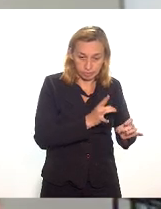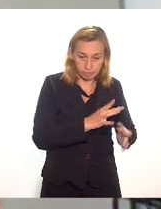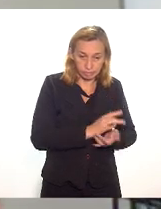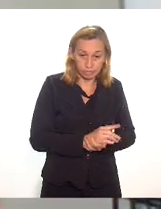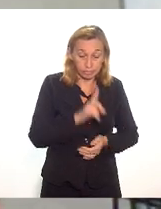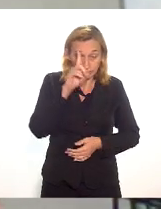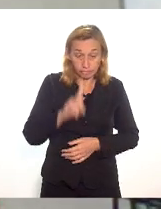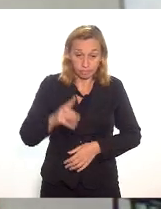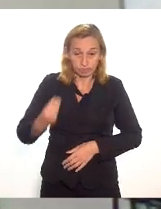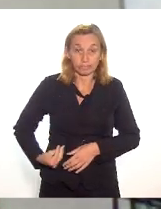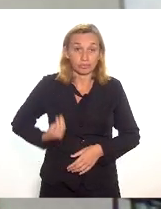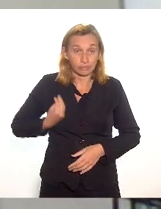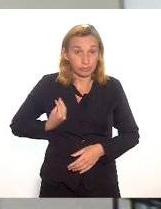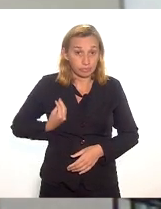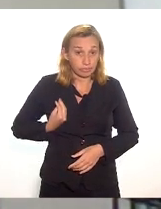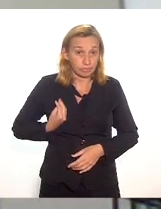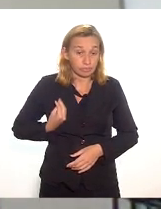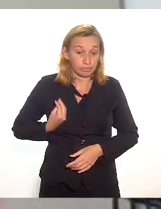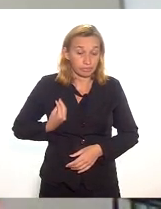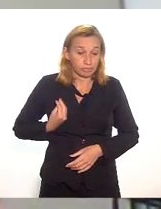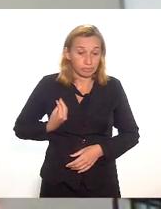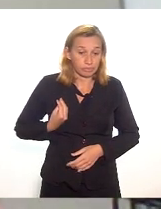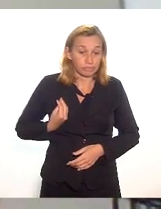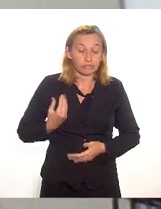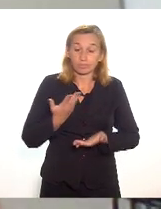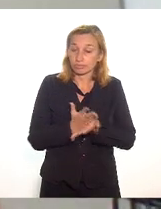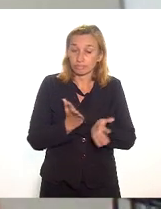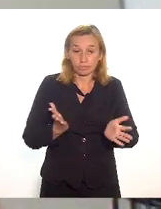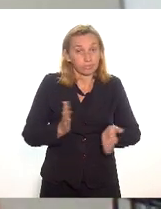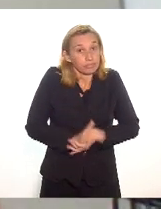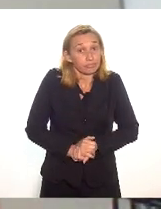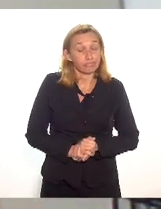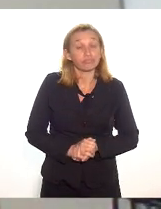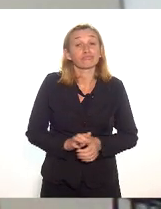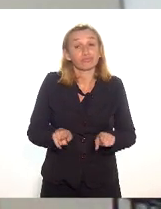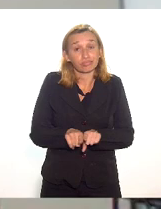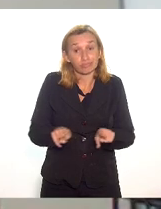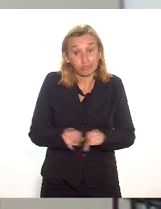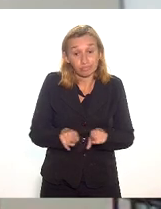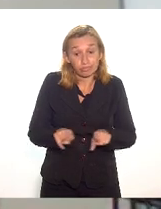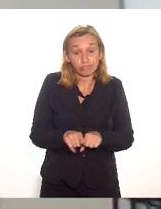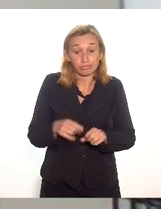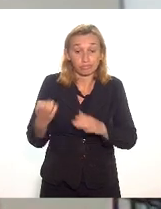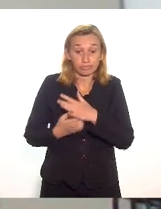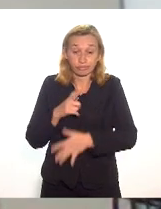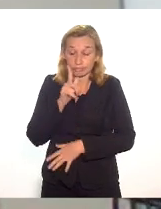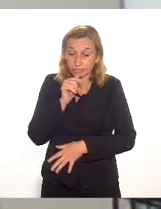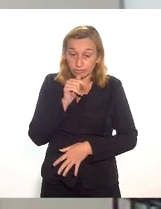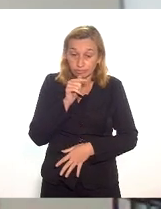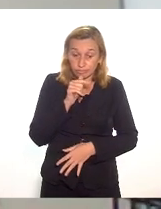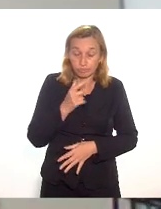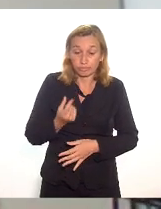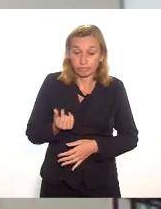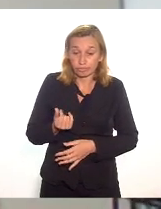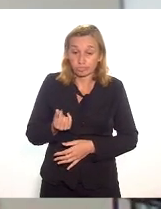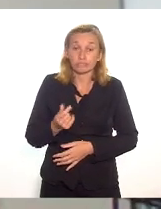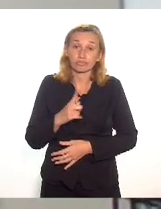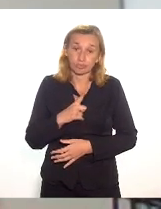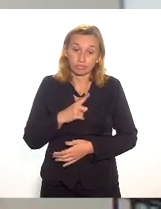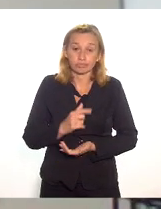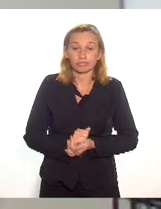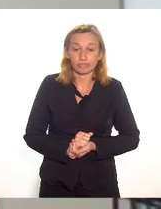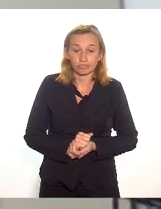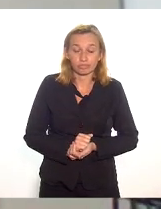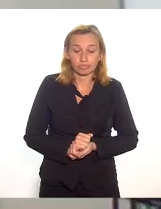do direito à vida da população ficam ameaçadas. Além disso, a SEDAI é uma empresa lucrativa. Ela,